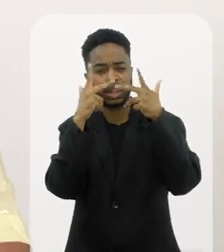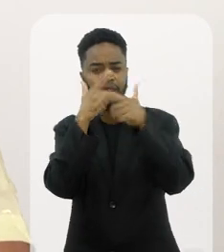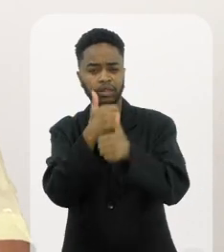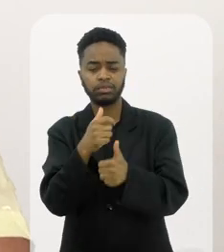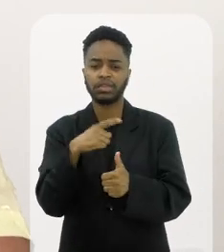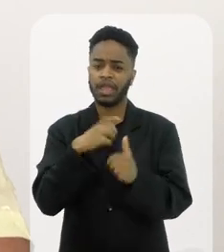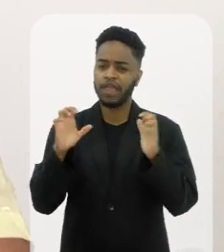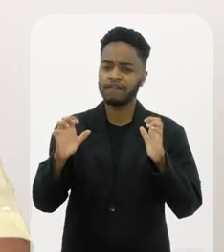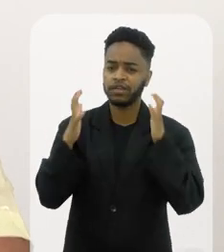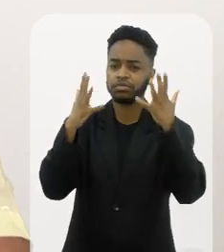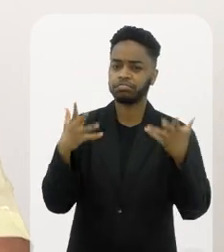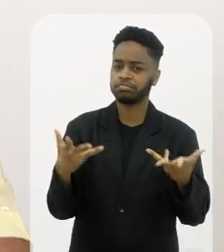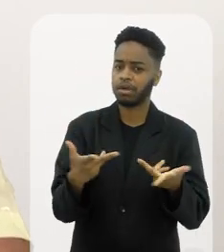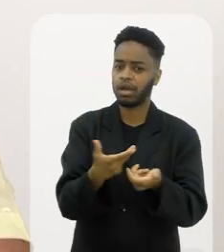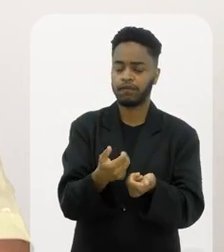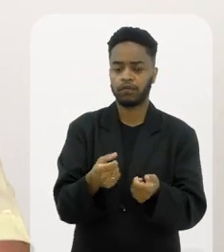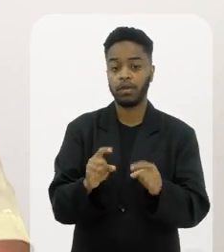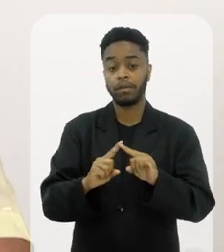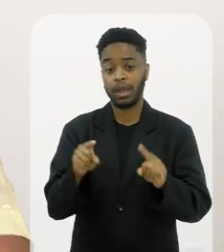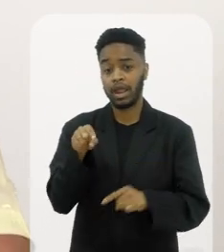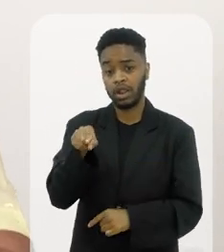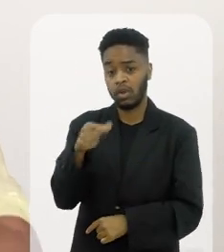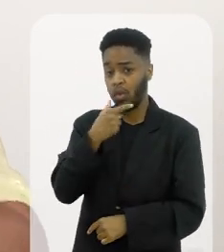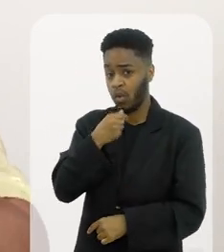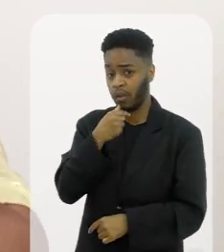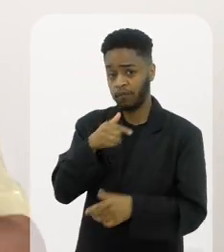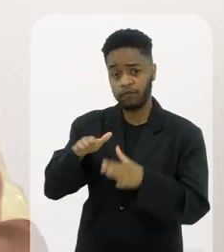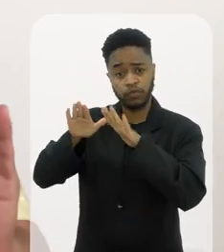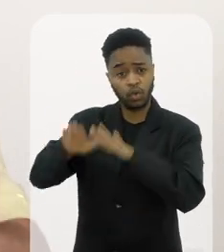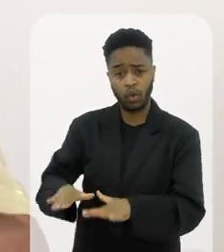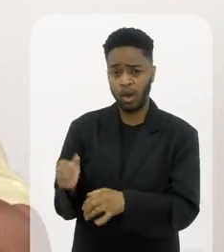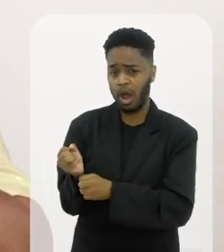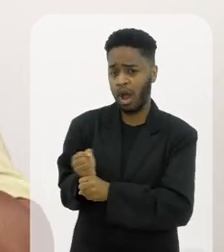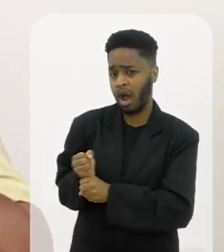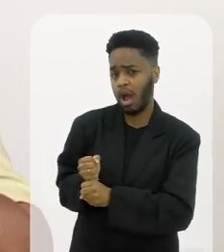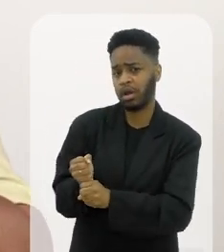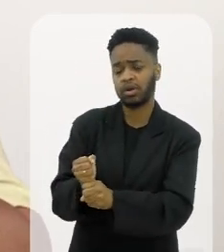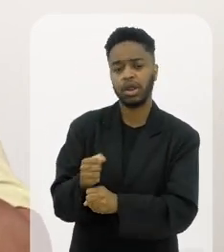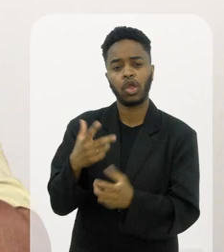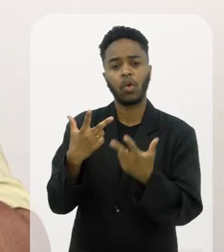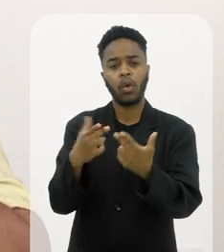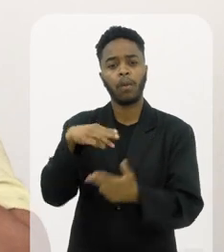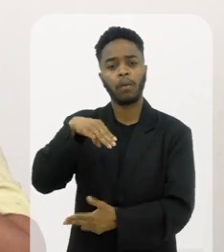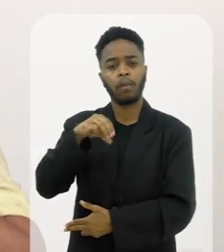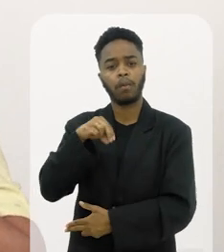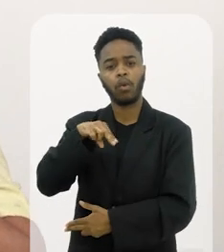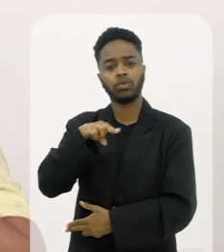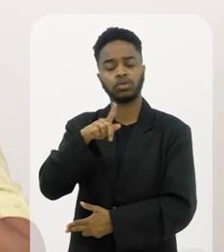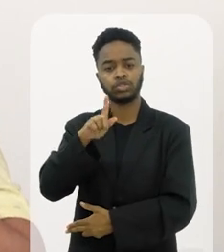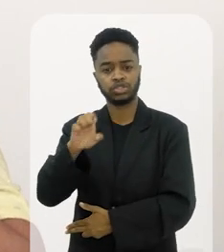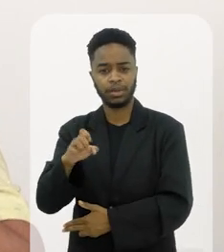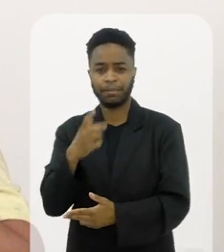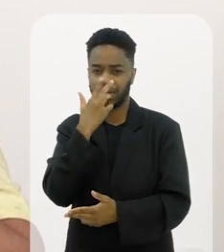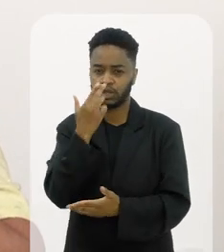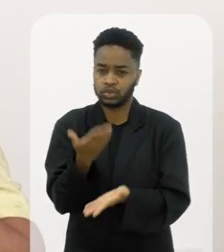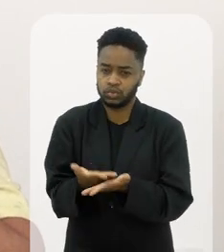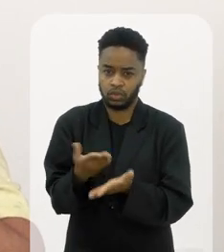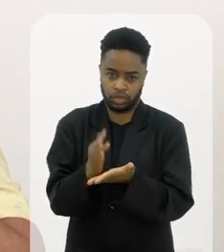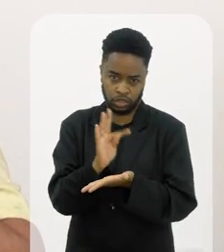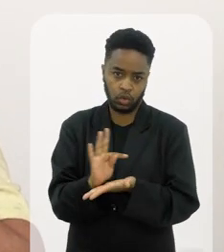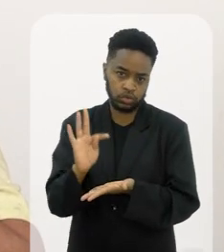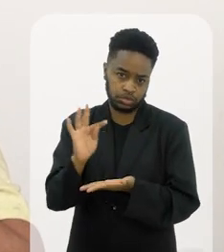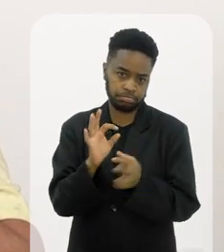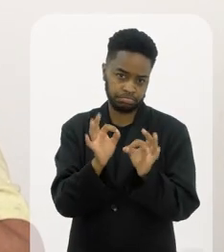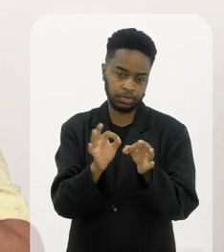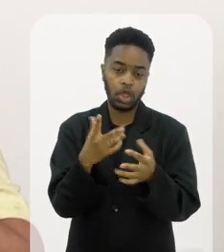lindo, foi uma cerimônia maravilhosa. E ele passou muito tempo assim, monge é como se fosse um